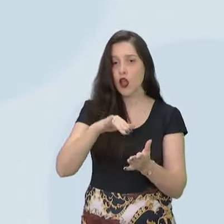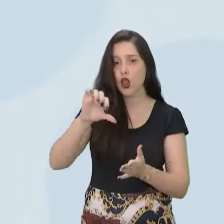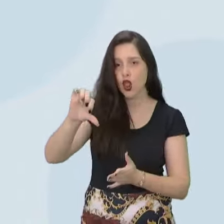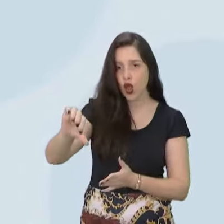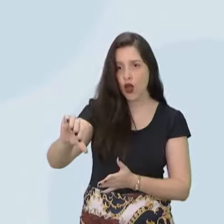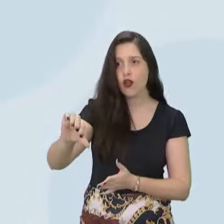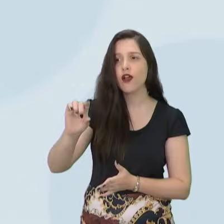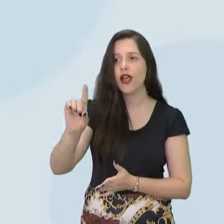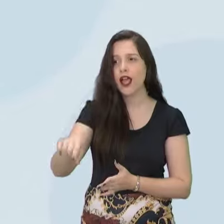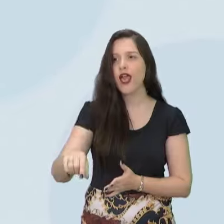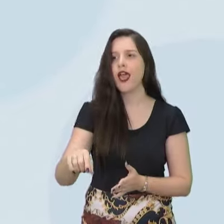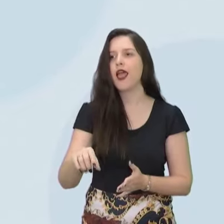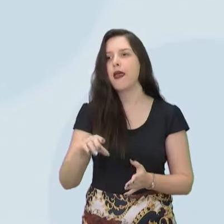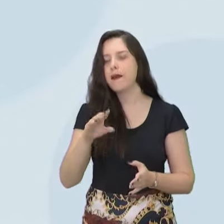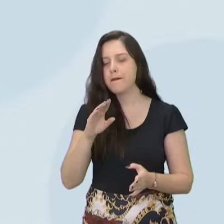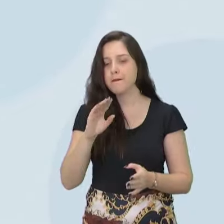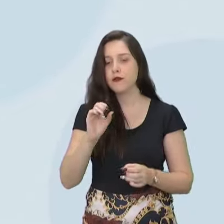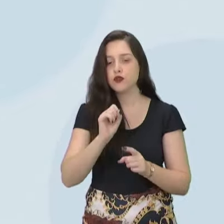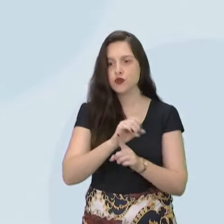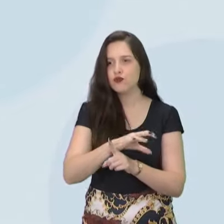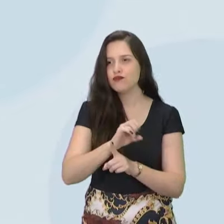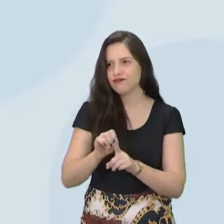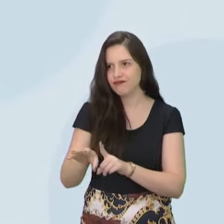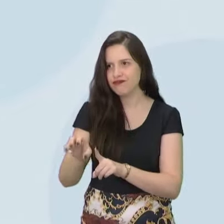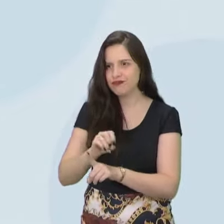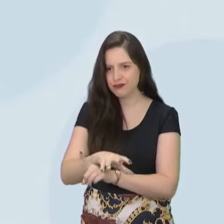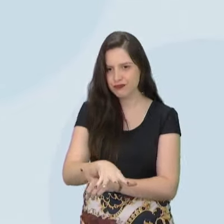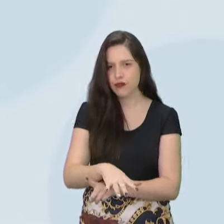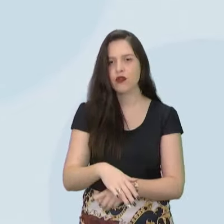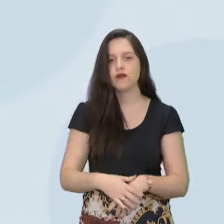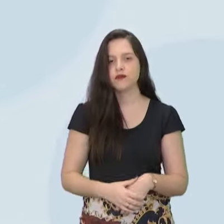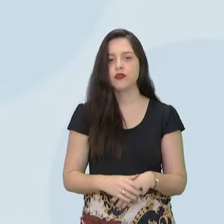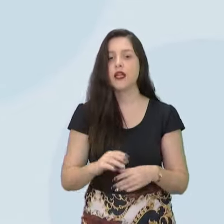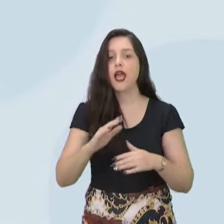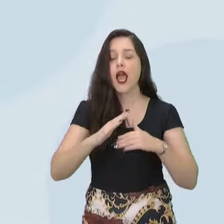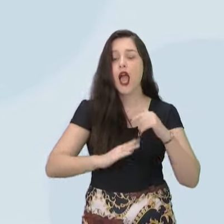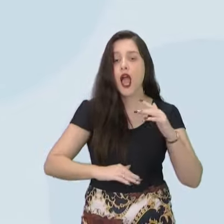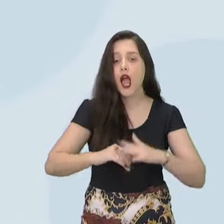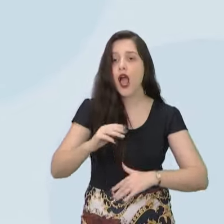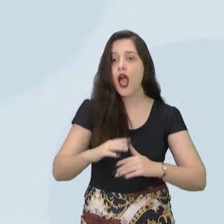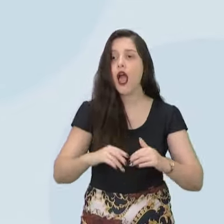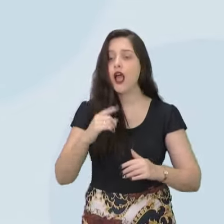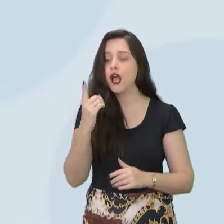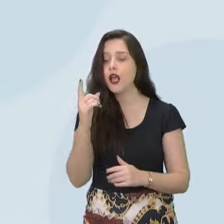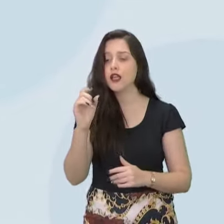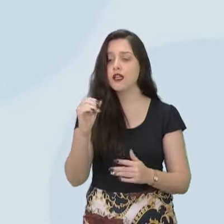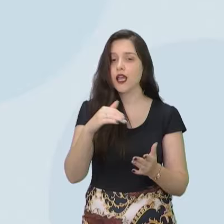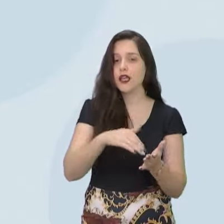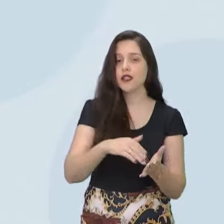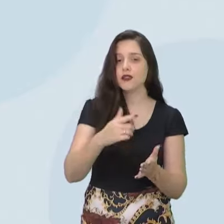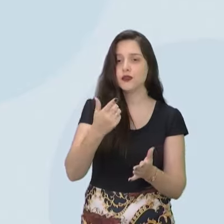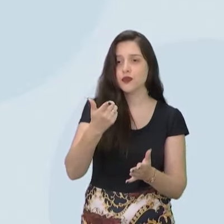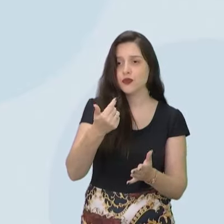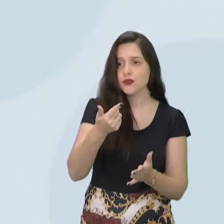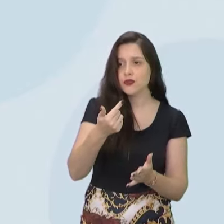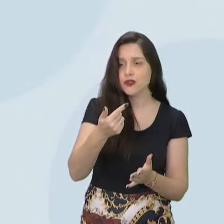é mediação sociocultural, certo? E as habilidades de 10 a 12 relacionadas aí